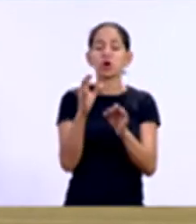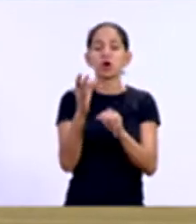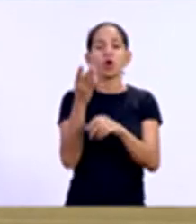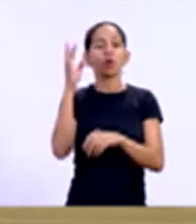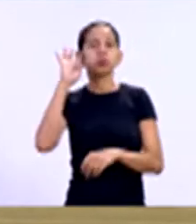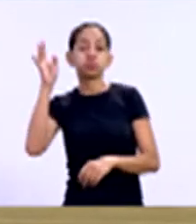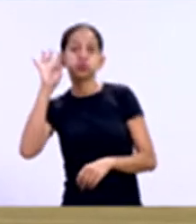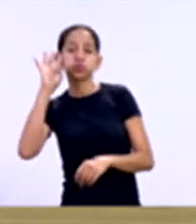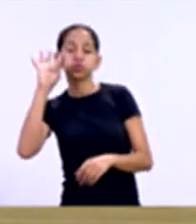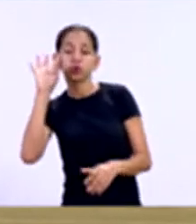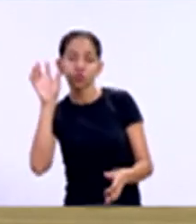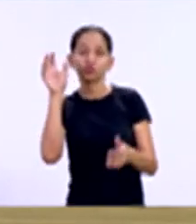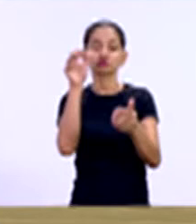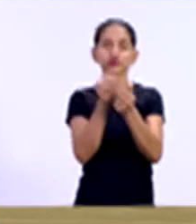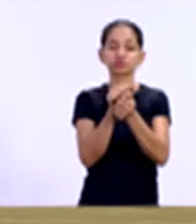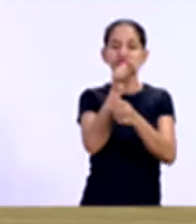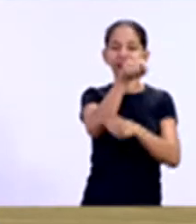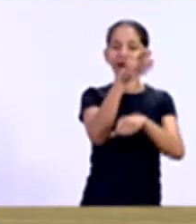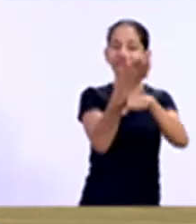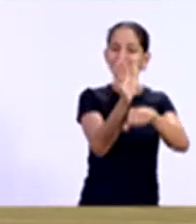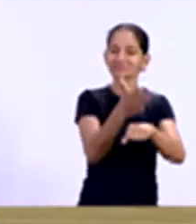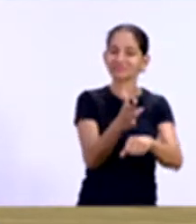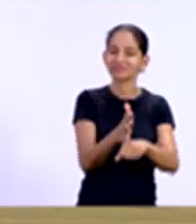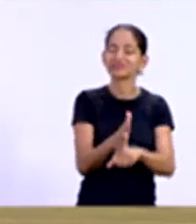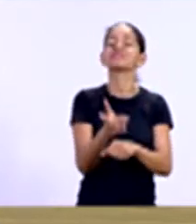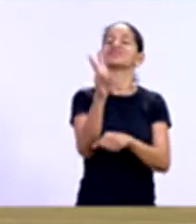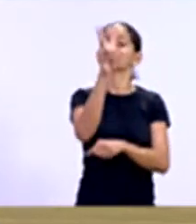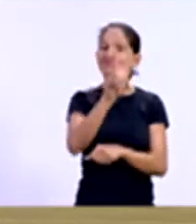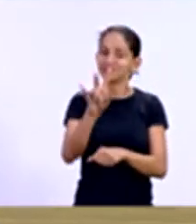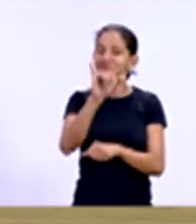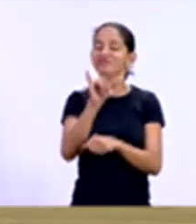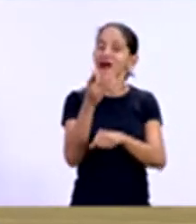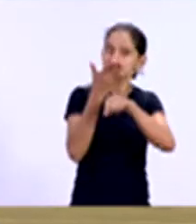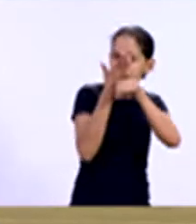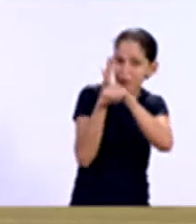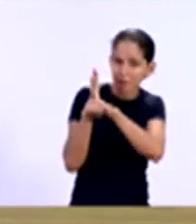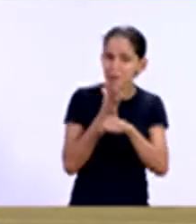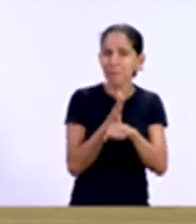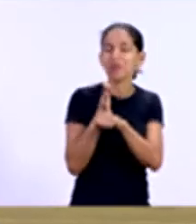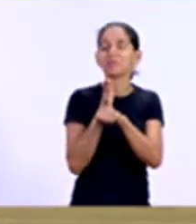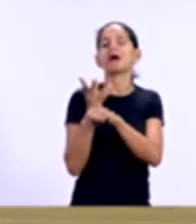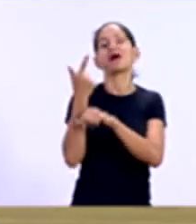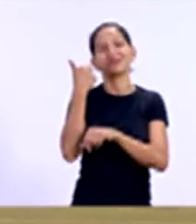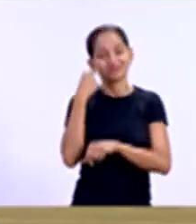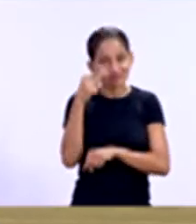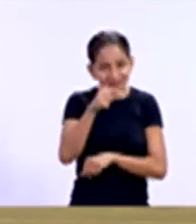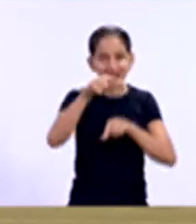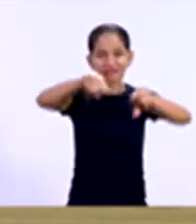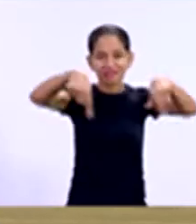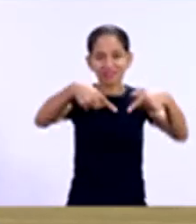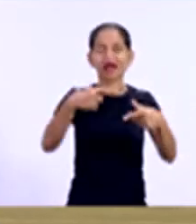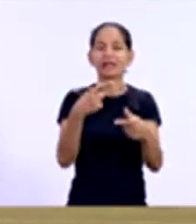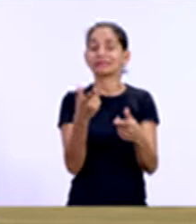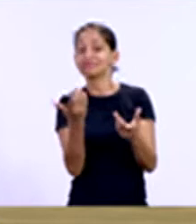na teoria e colocar lá na prática, ver como que é a teoria e a prática. Então, o estágio, né,